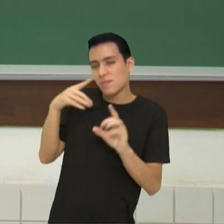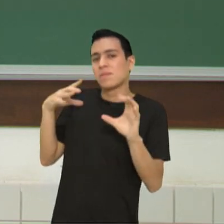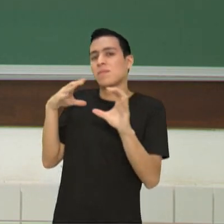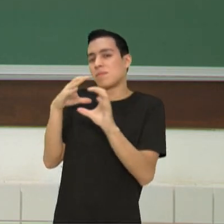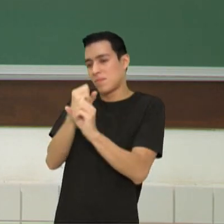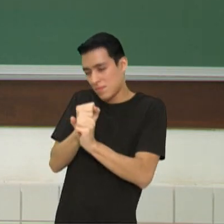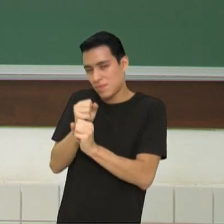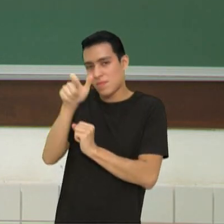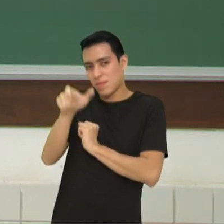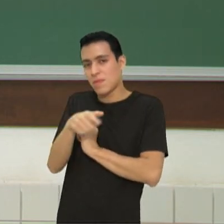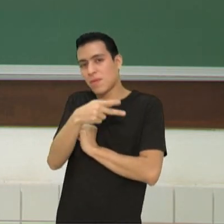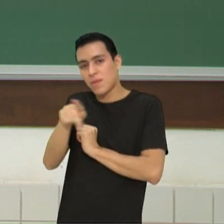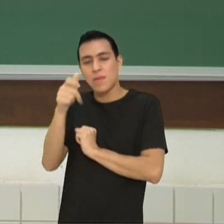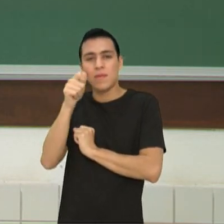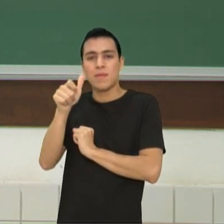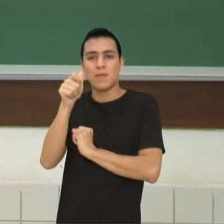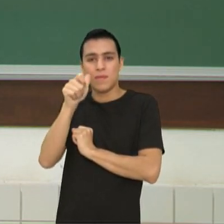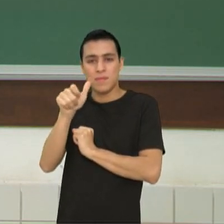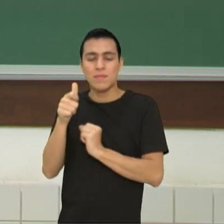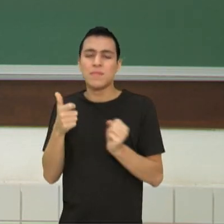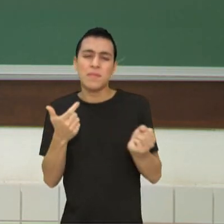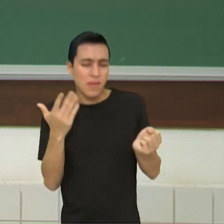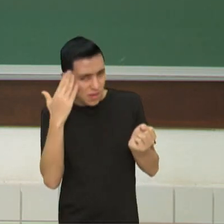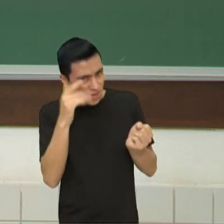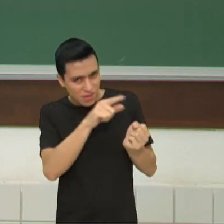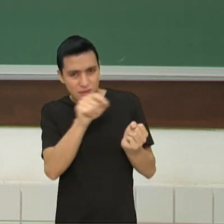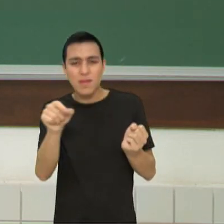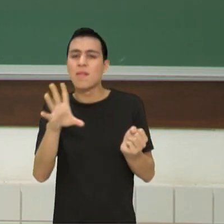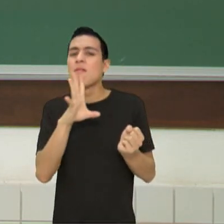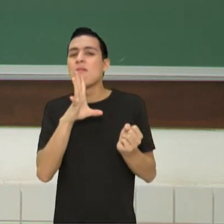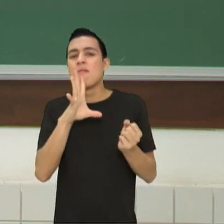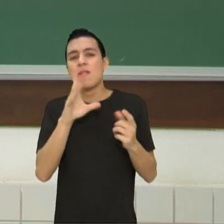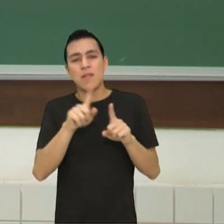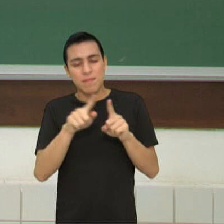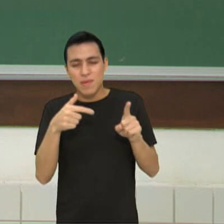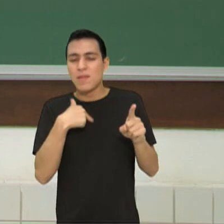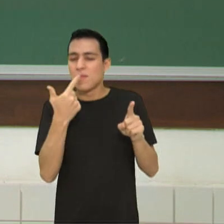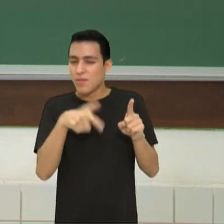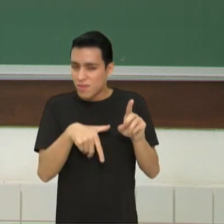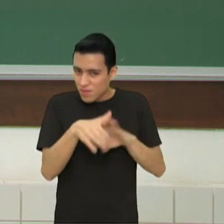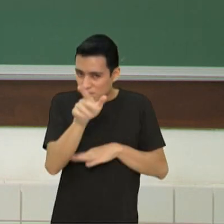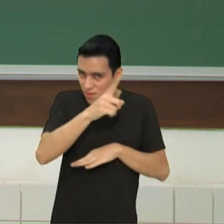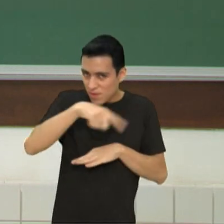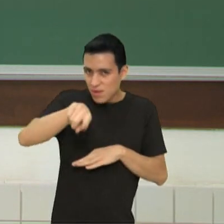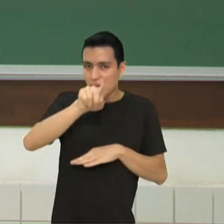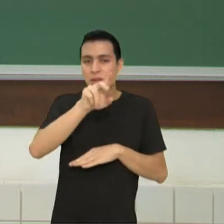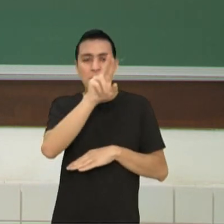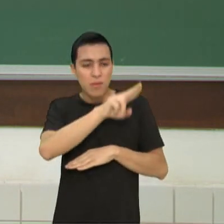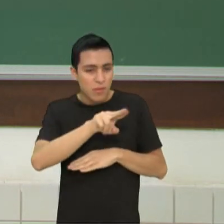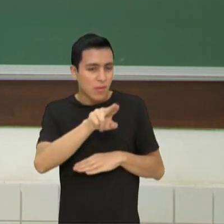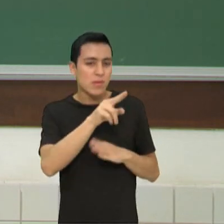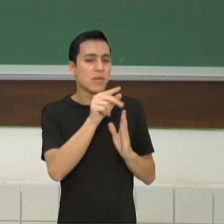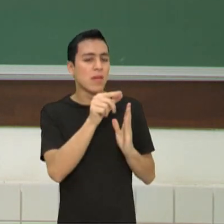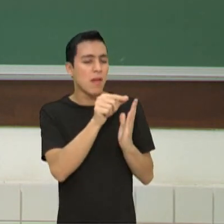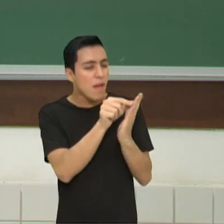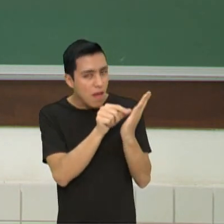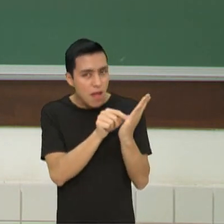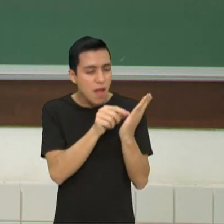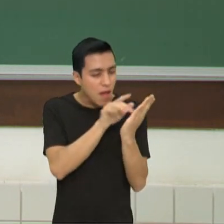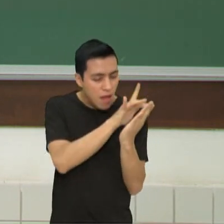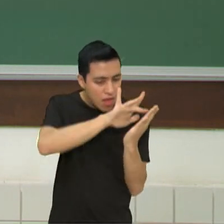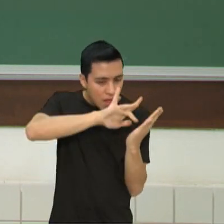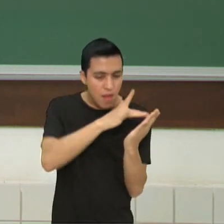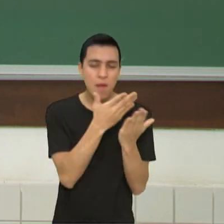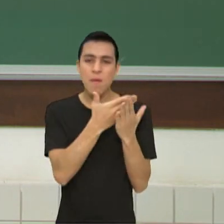professora Franciele. Sim, eu sei que vocês já sabem, porém eu vou falar novamente. Usem o Aulas Paraná,